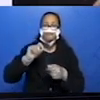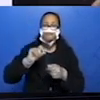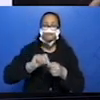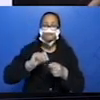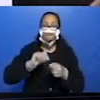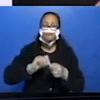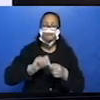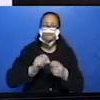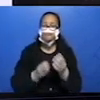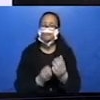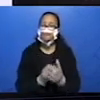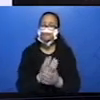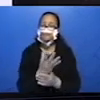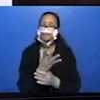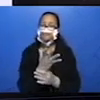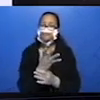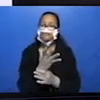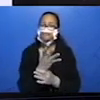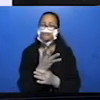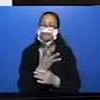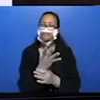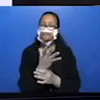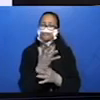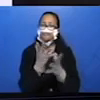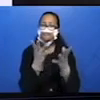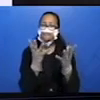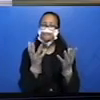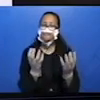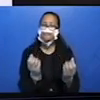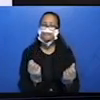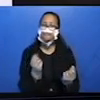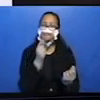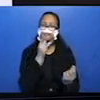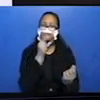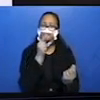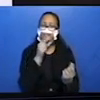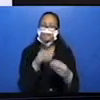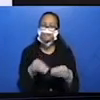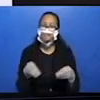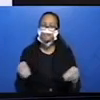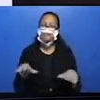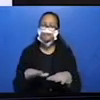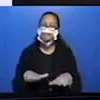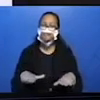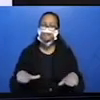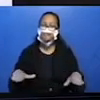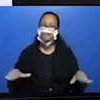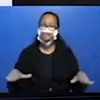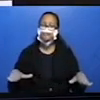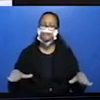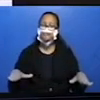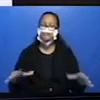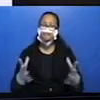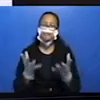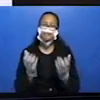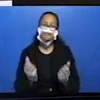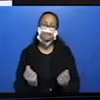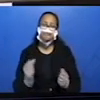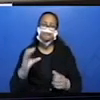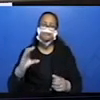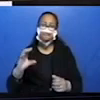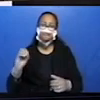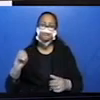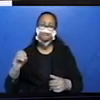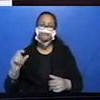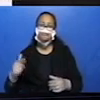plantinha absorva a água que está lá na terra, absorva o gás carbônico,